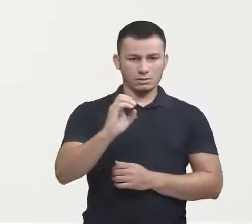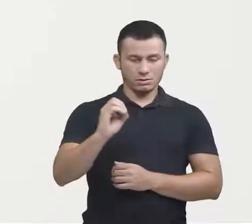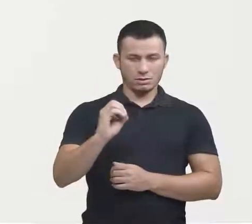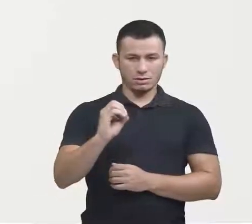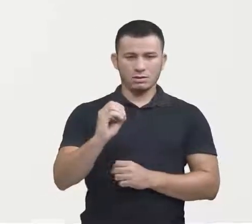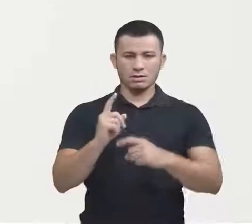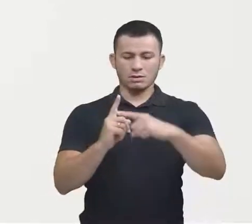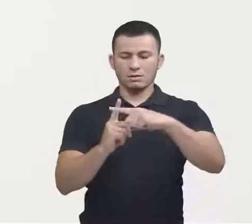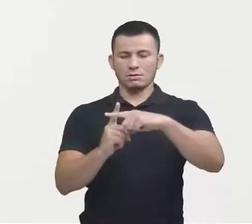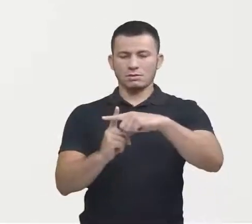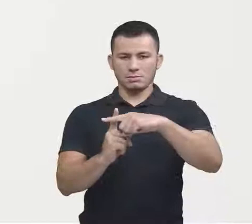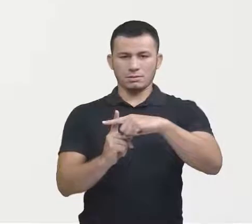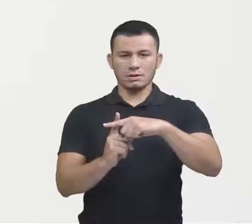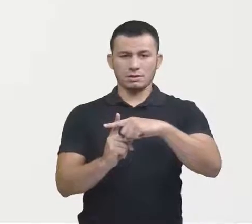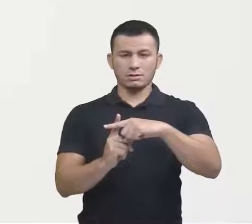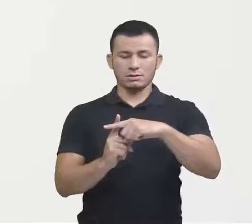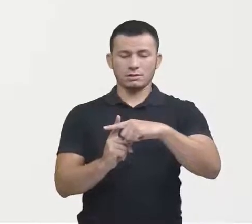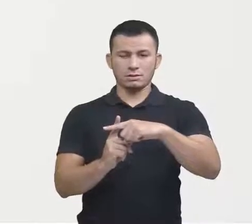mais